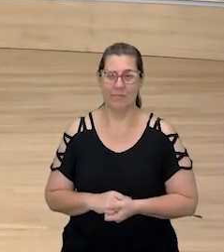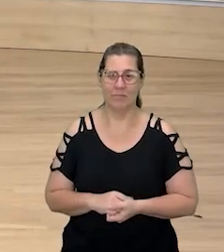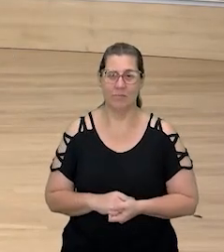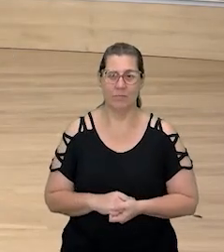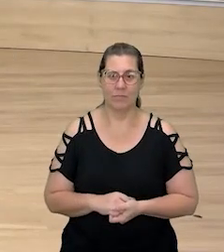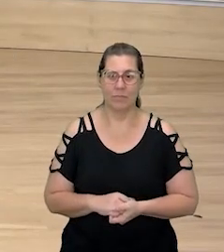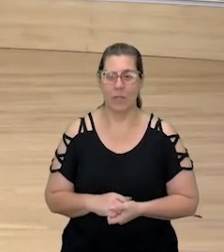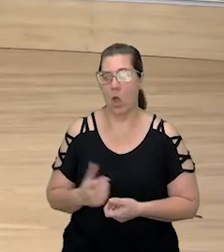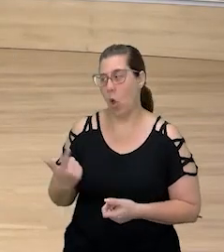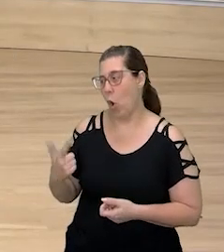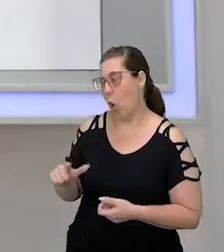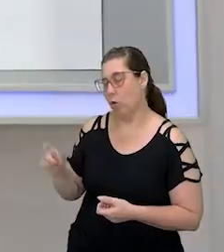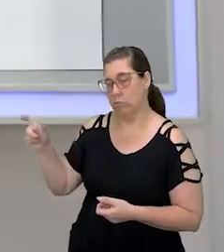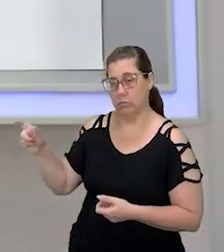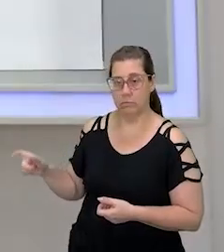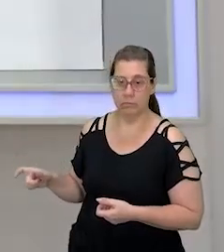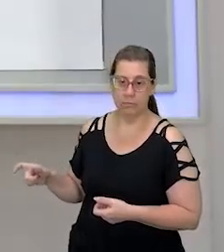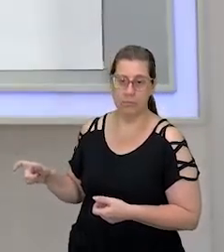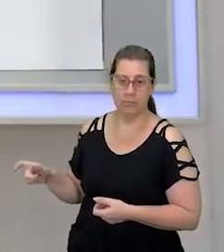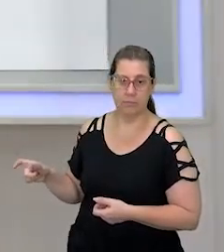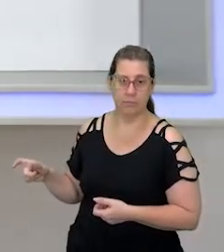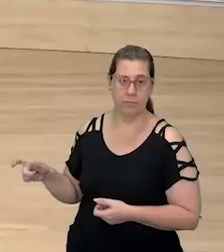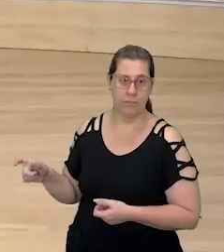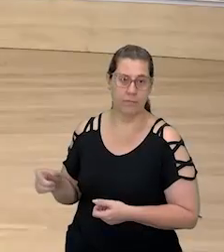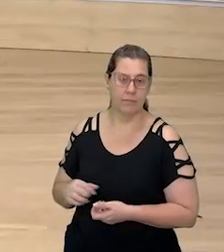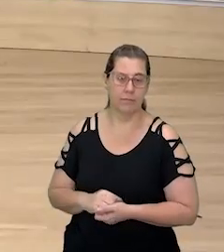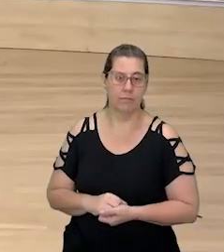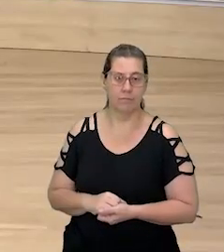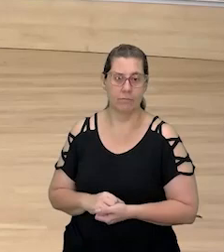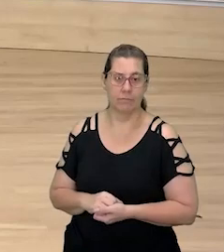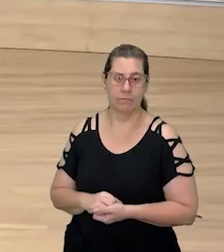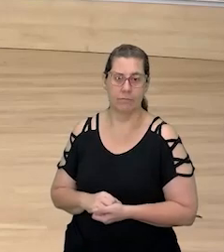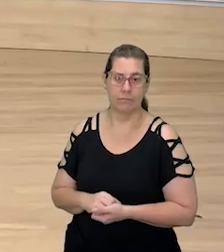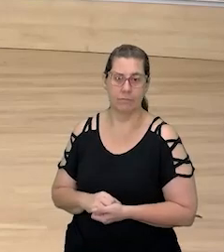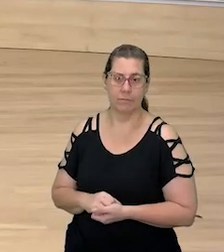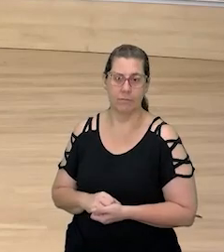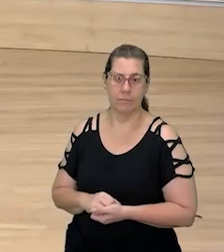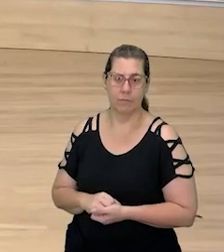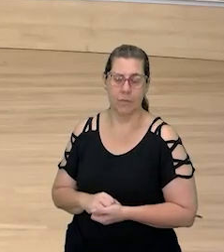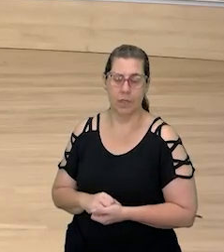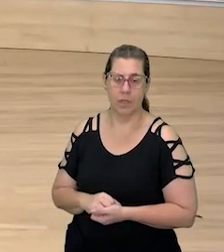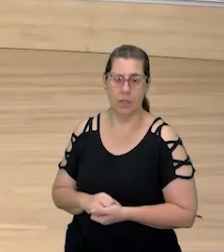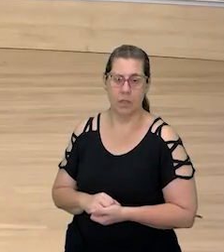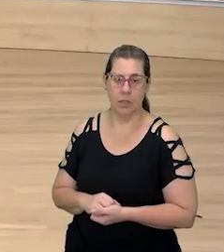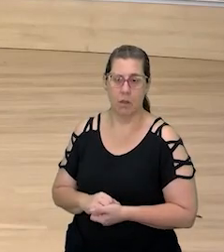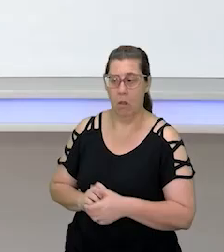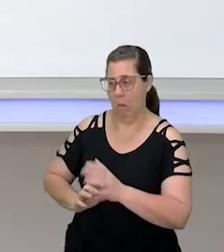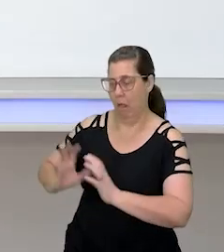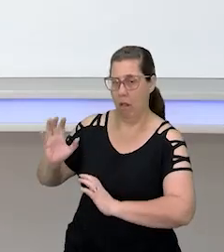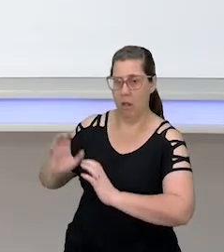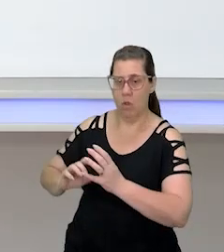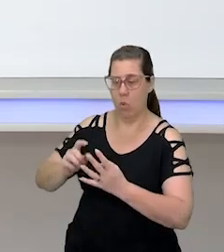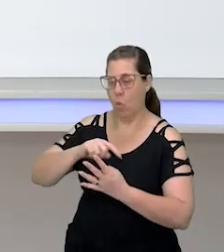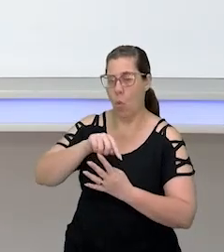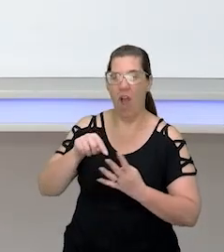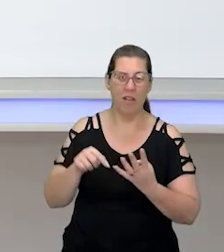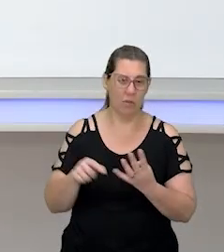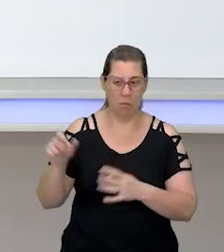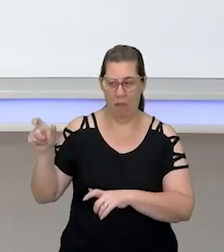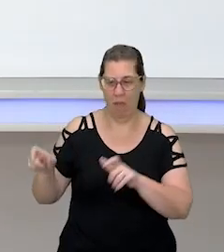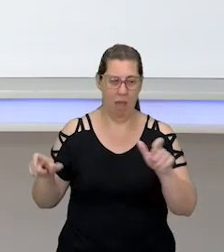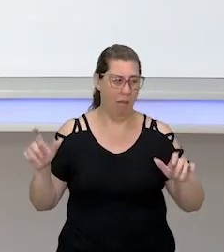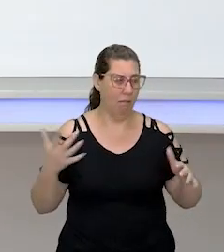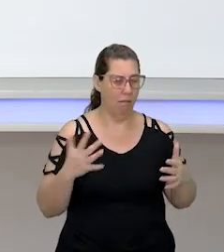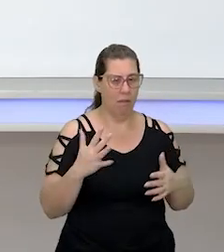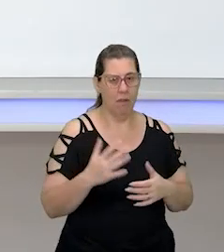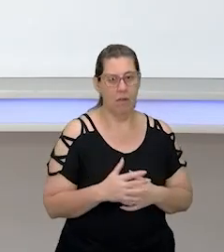vindo outro adversário. Vou lá, bato, tá? Eu tô lutando com os quatro adversários, mais ou menos. Aí